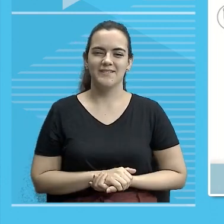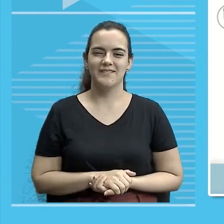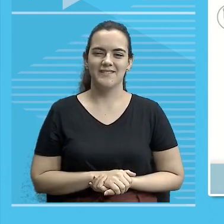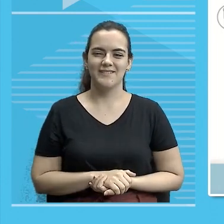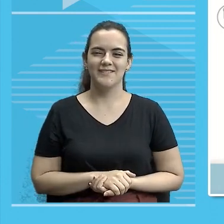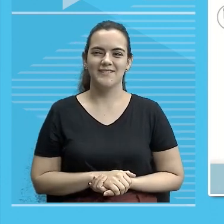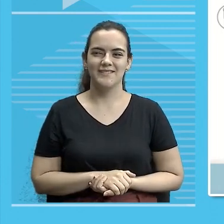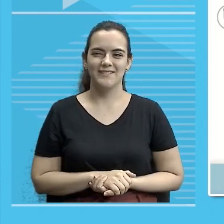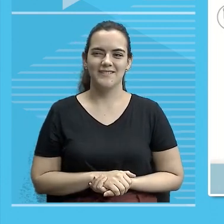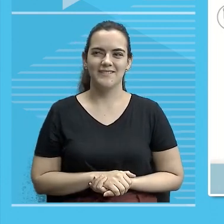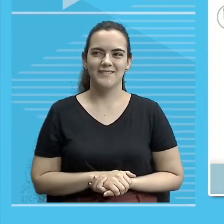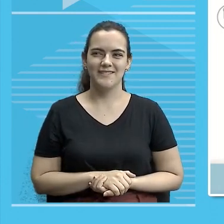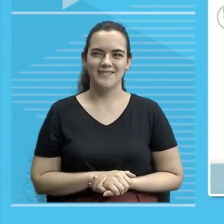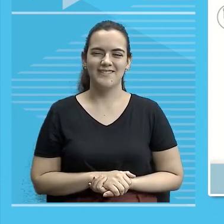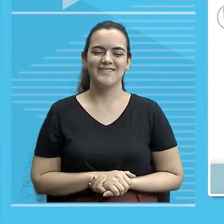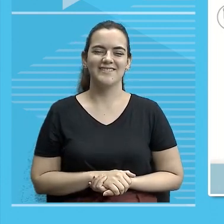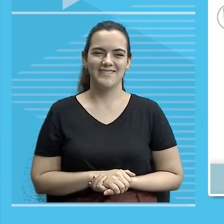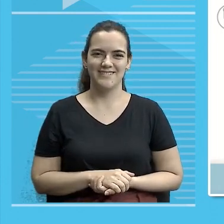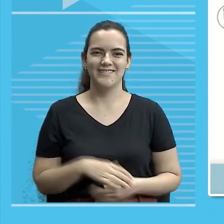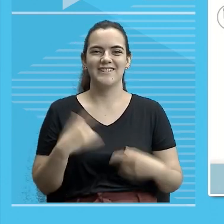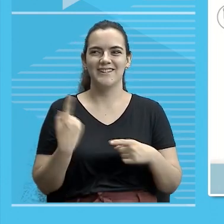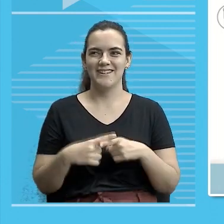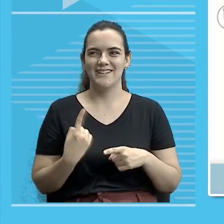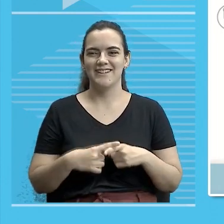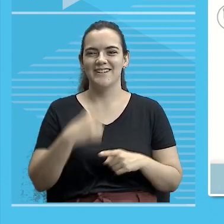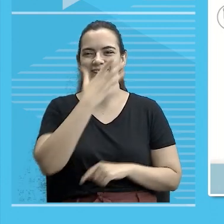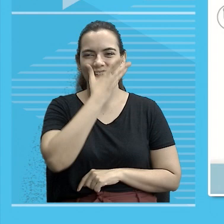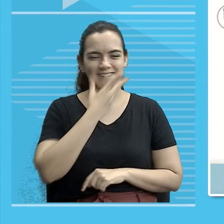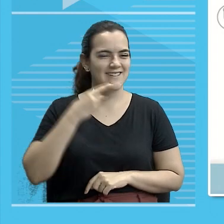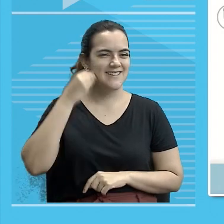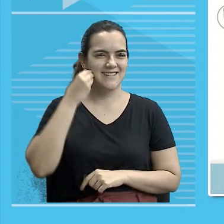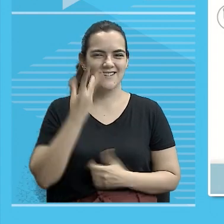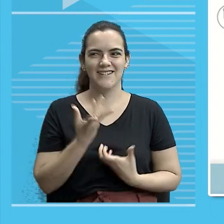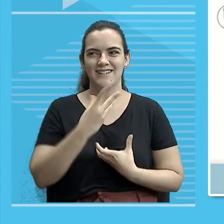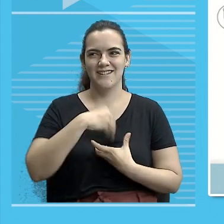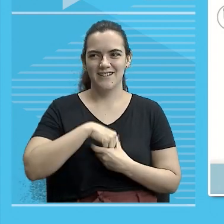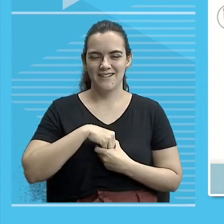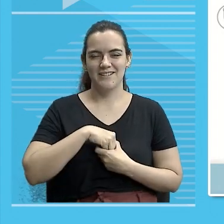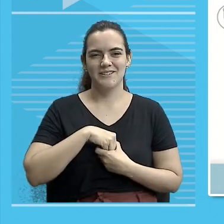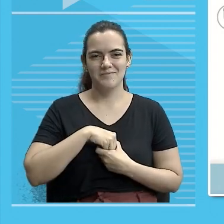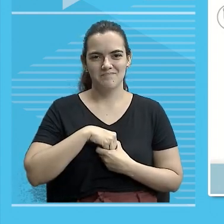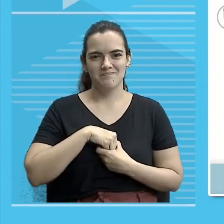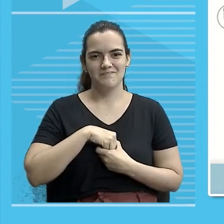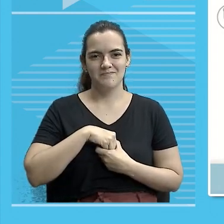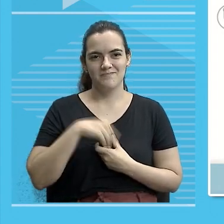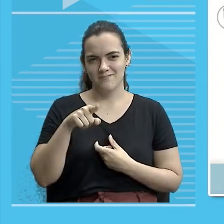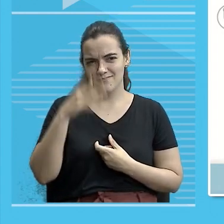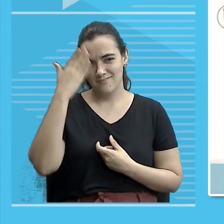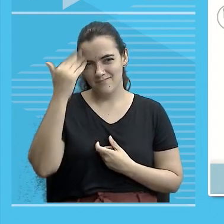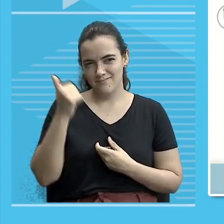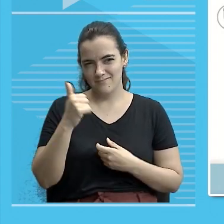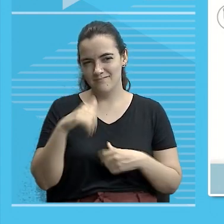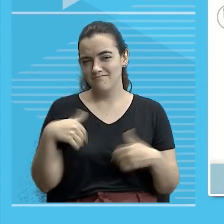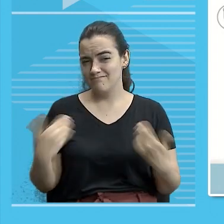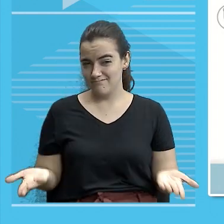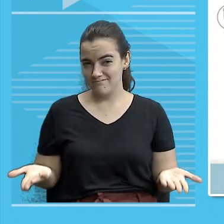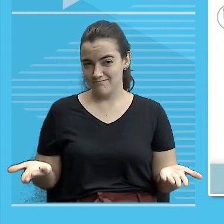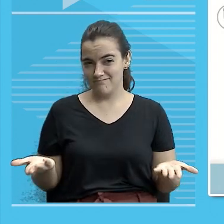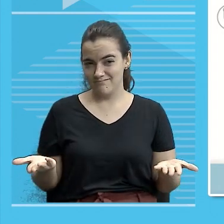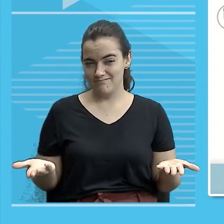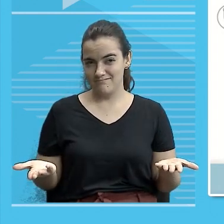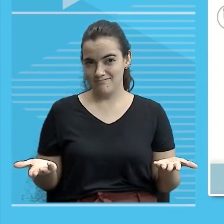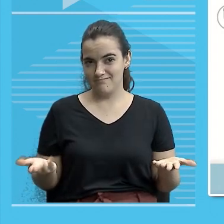porque que qualidade é algo subjetivo você sabe me dizer